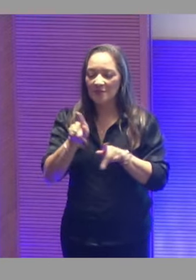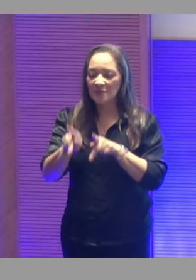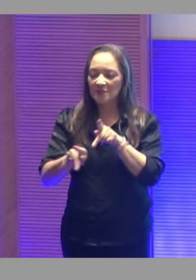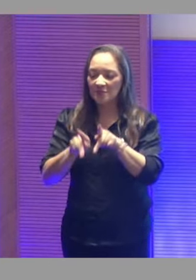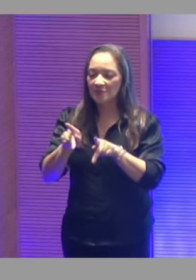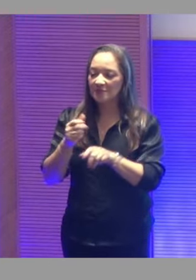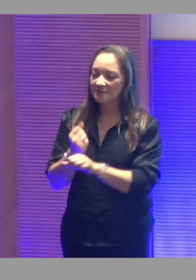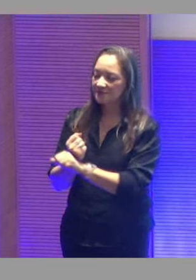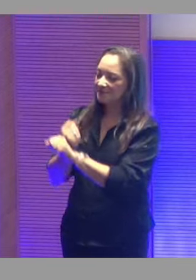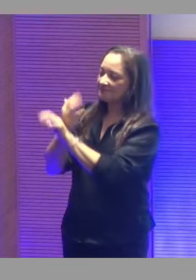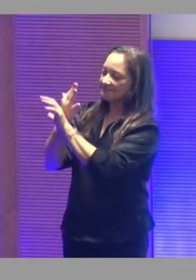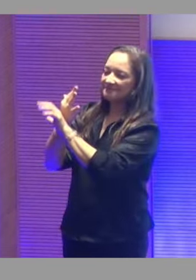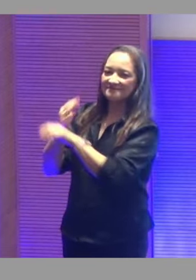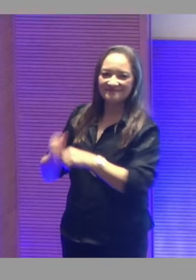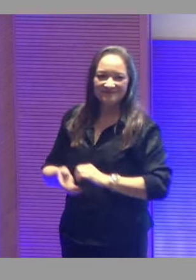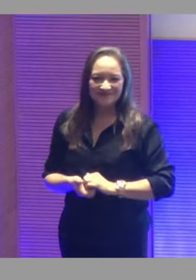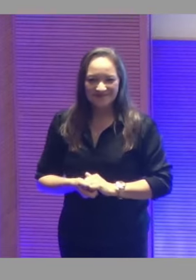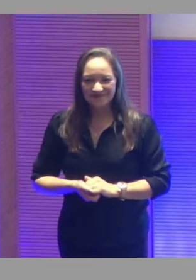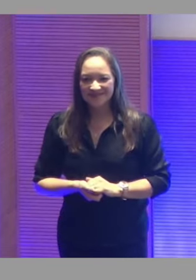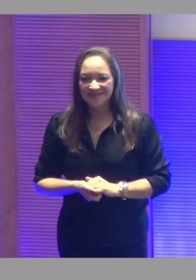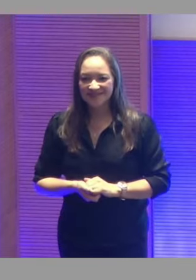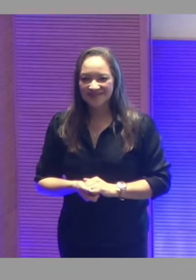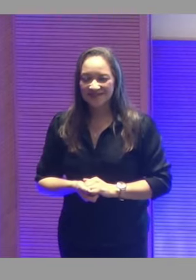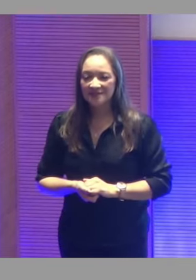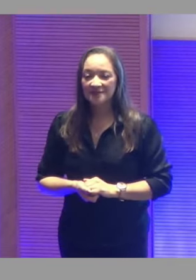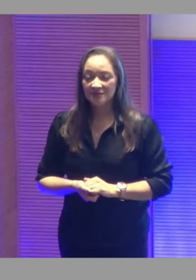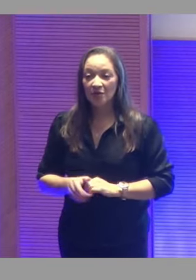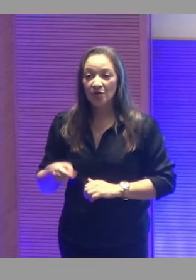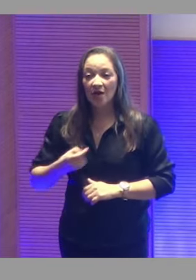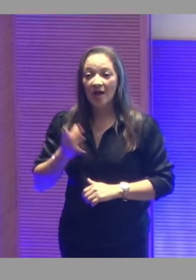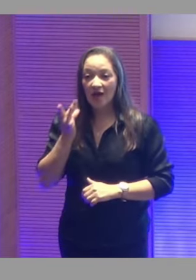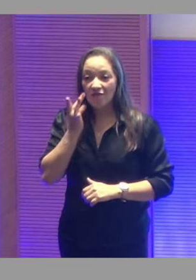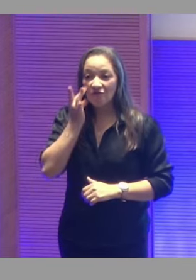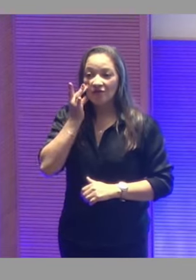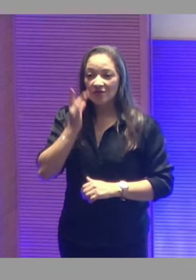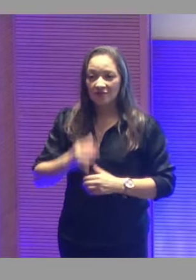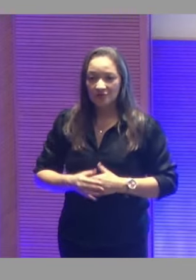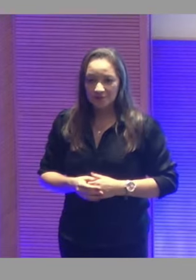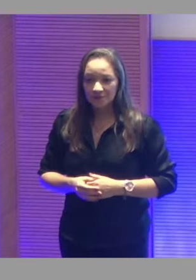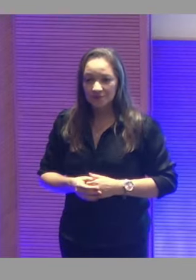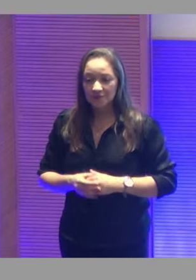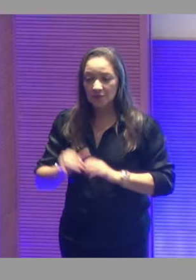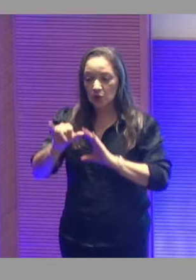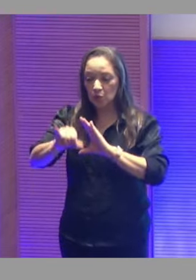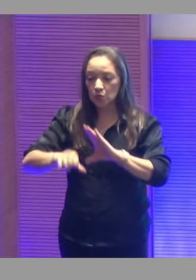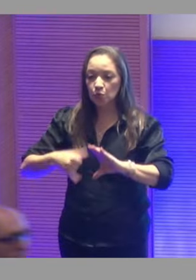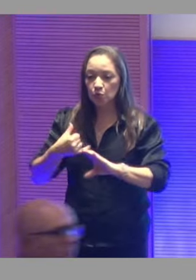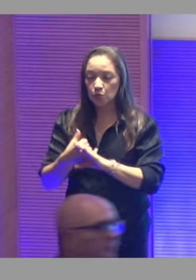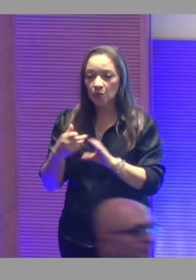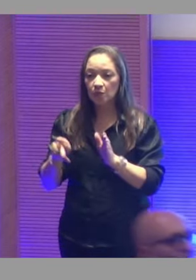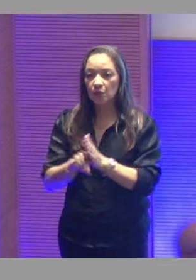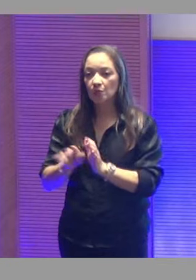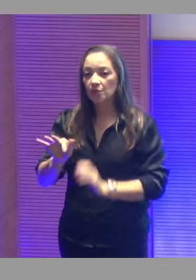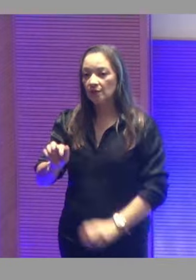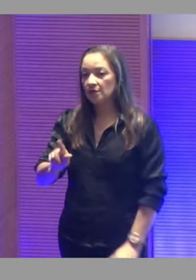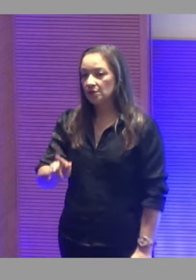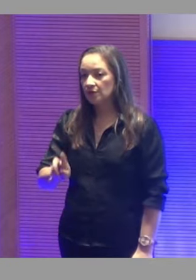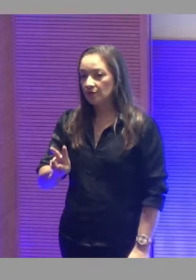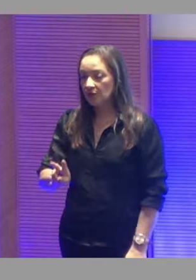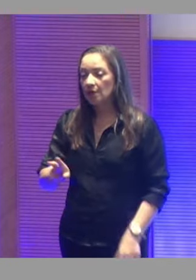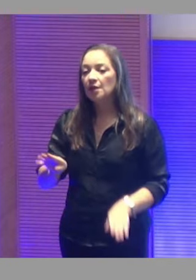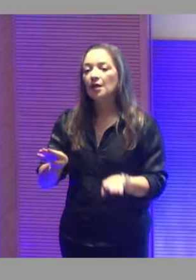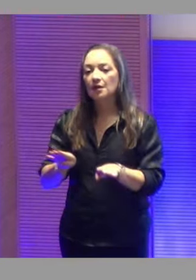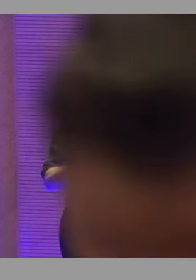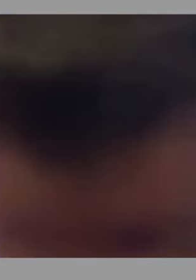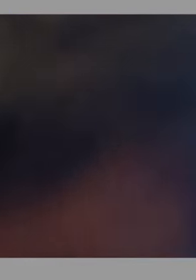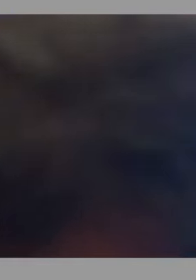acompanha online nós estamos ao vivo pelo canal do YouTube da FGV e também pelo canal do